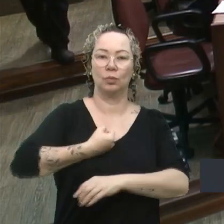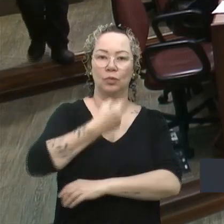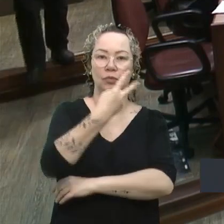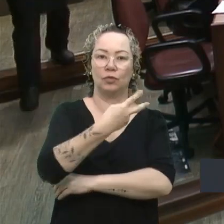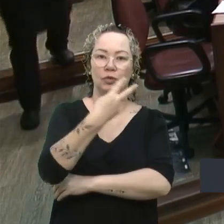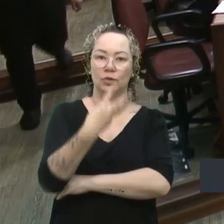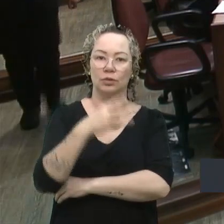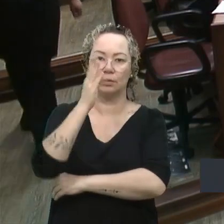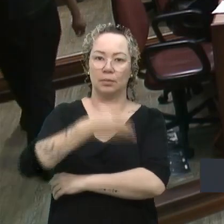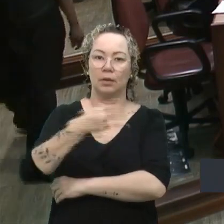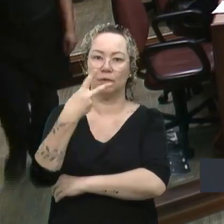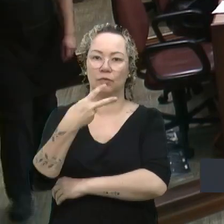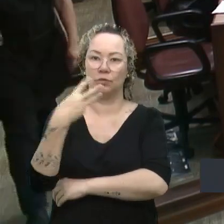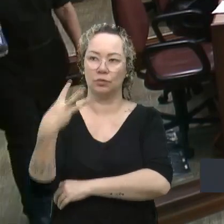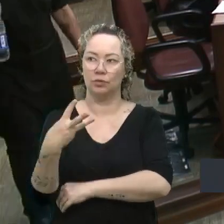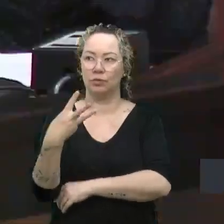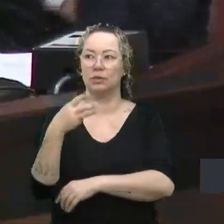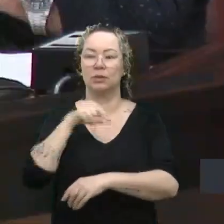23/2023, contido no processo